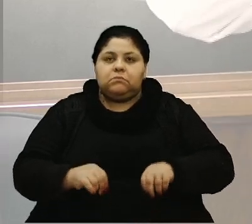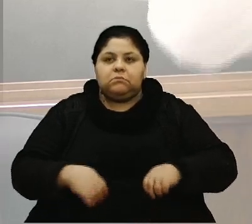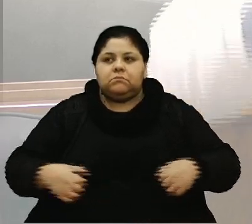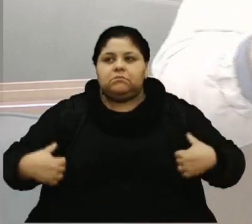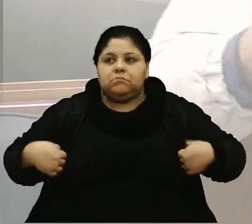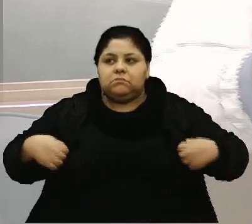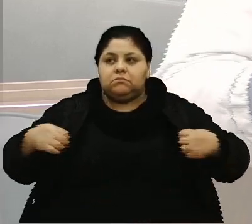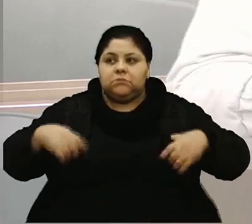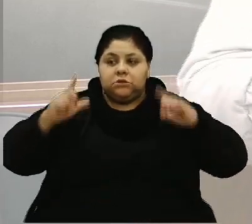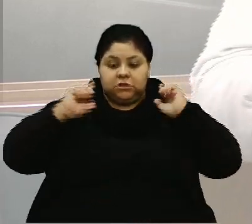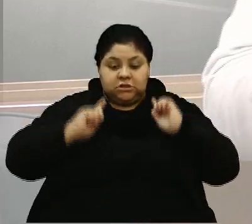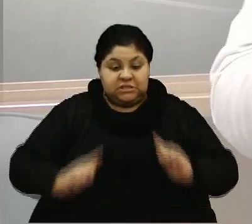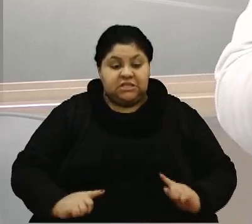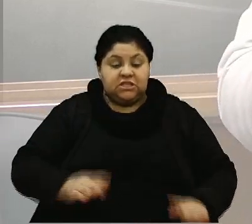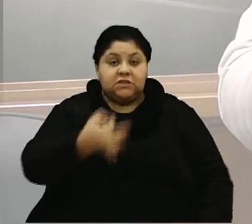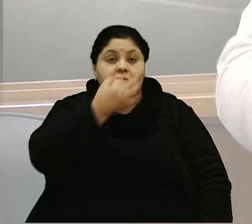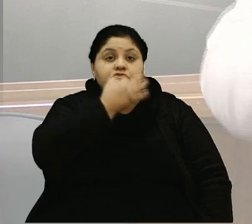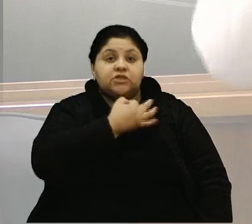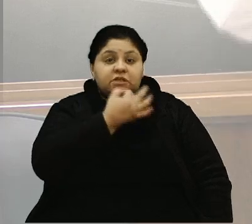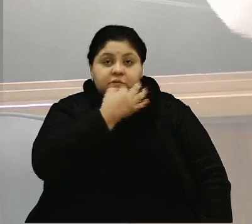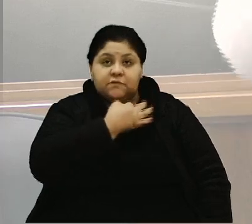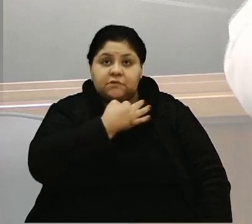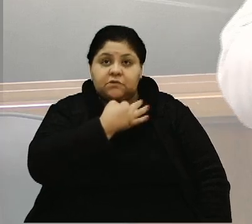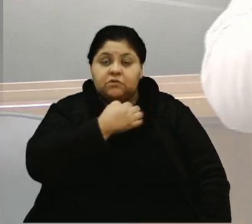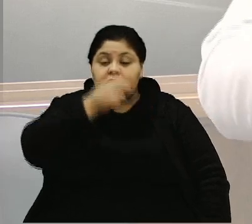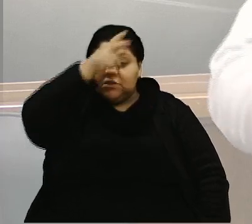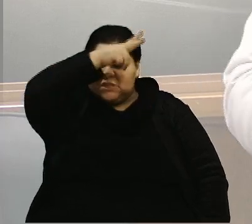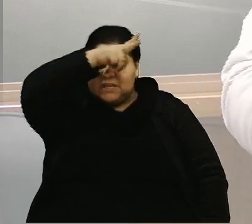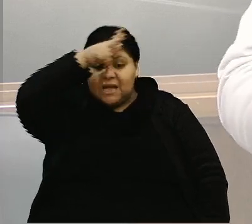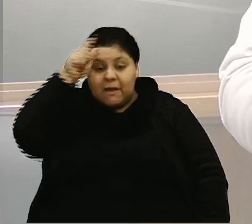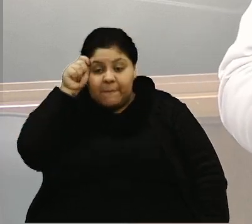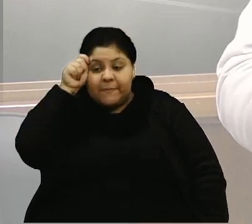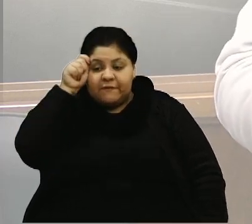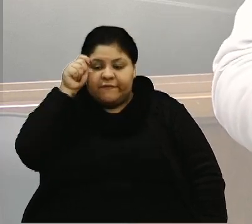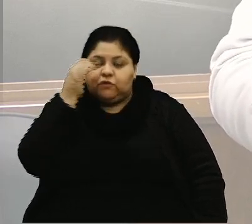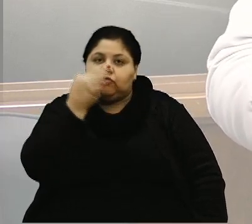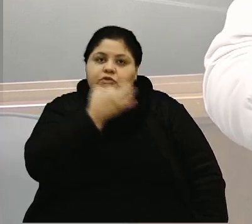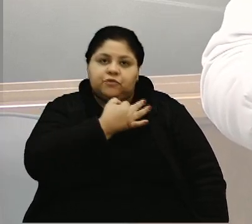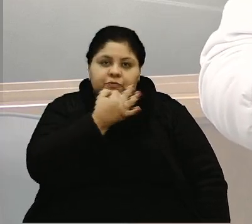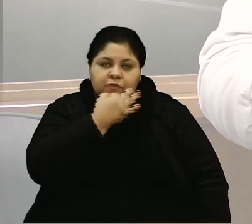A gestão de Caxias, a prefeitura de Caxias,